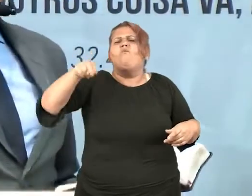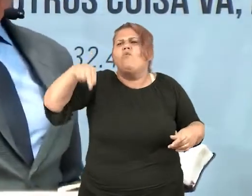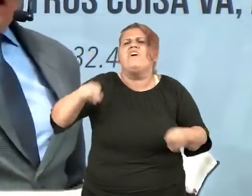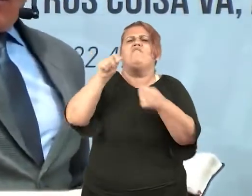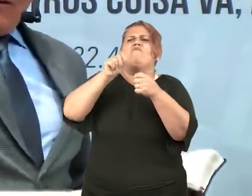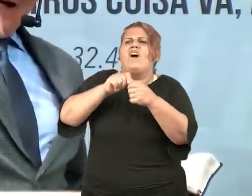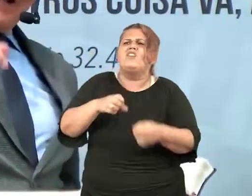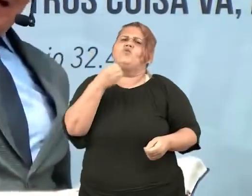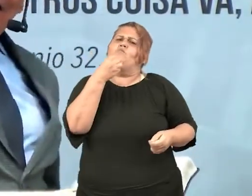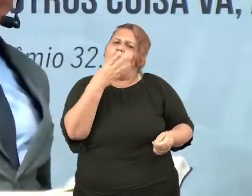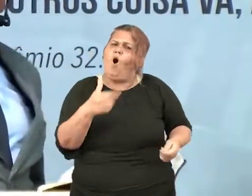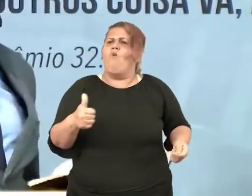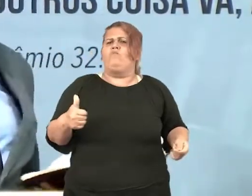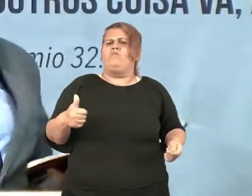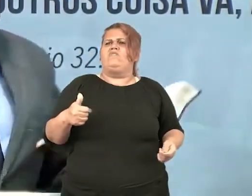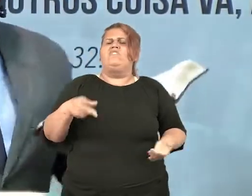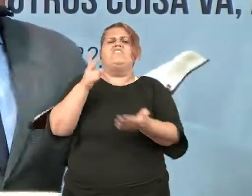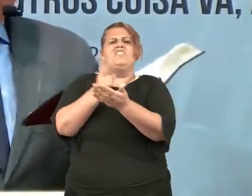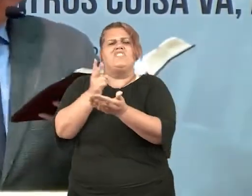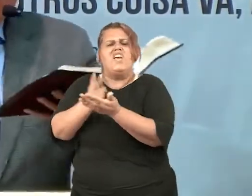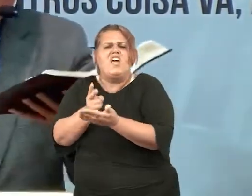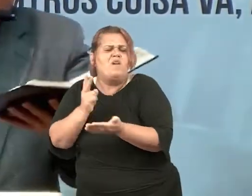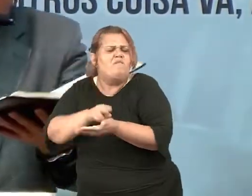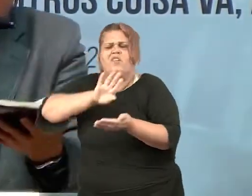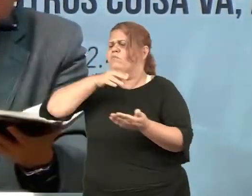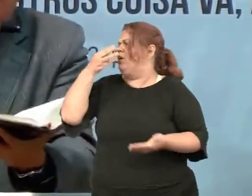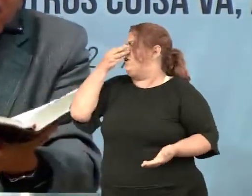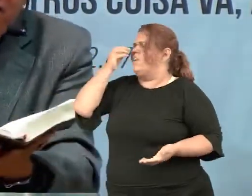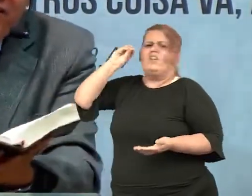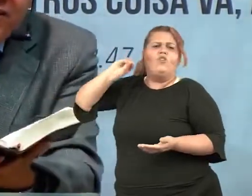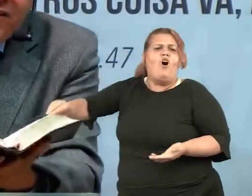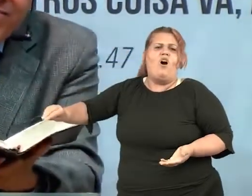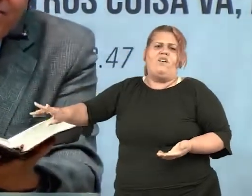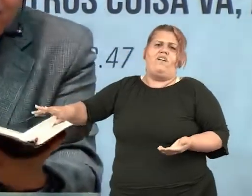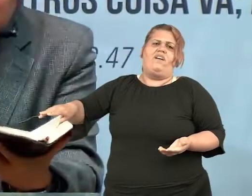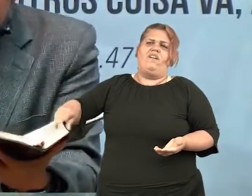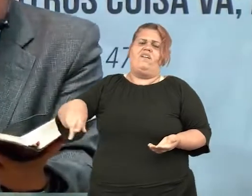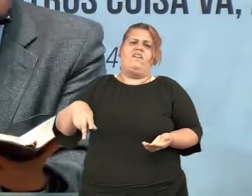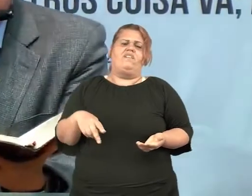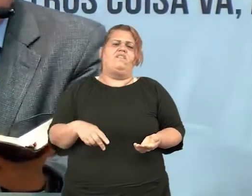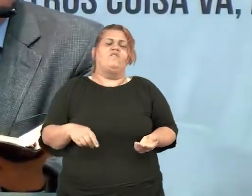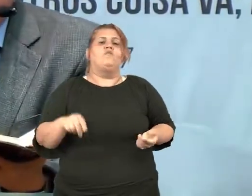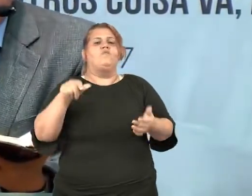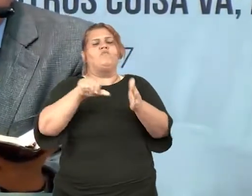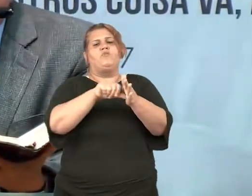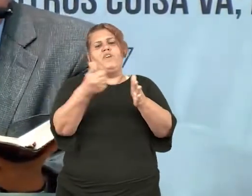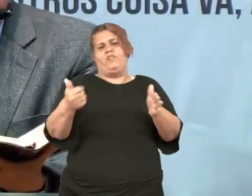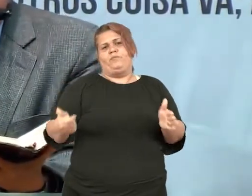bem. Você com esta crise está aprendendo algumas lições tão importantes. Primeiro,